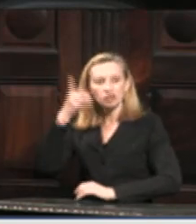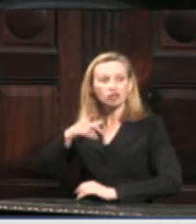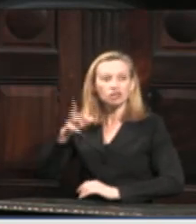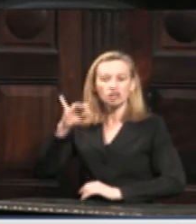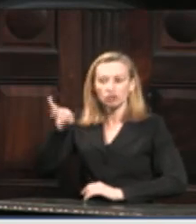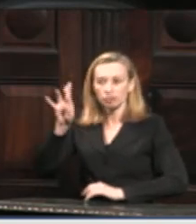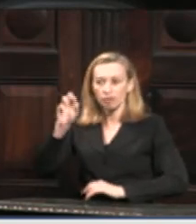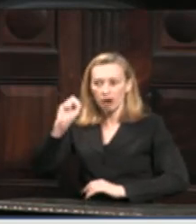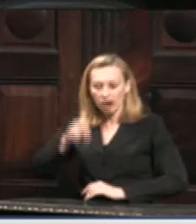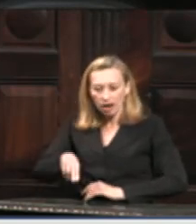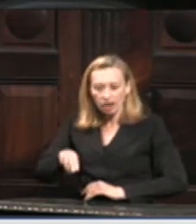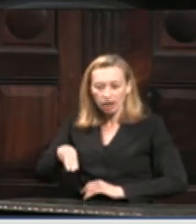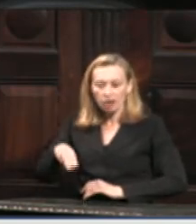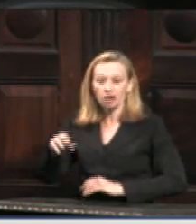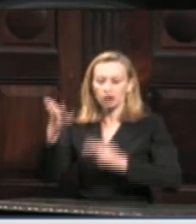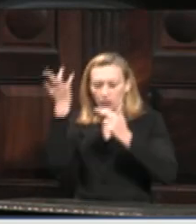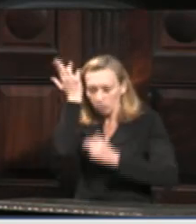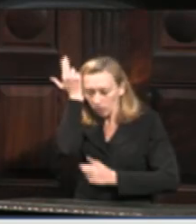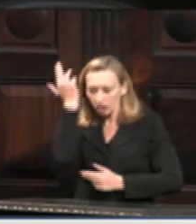Coelho. Projeto de Lei